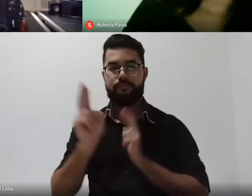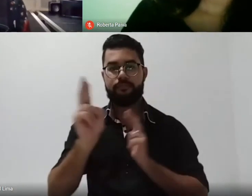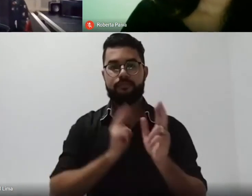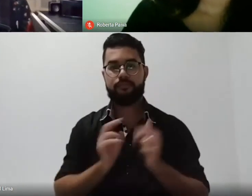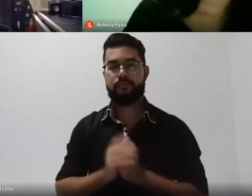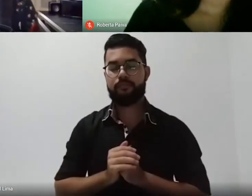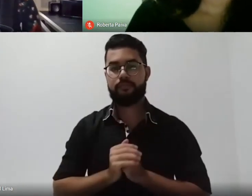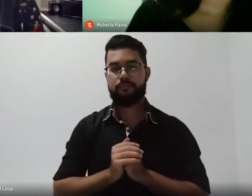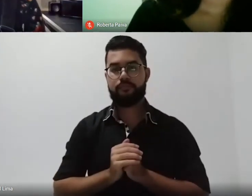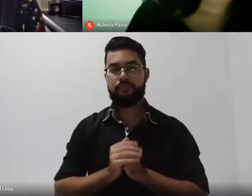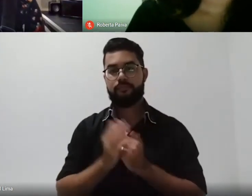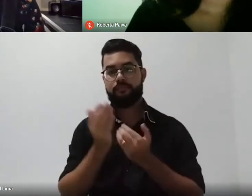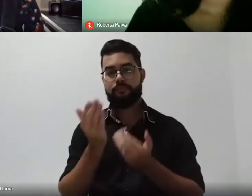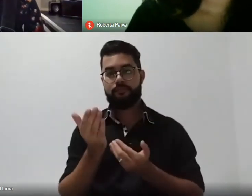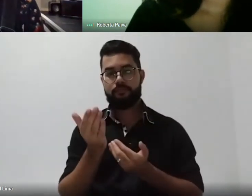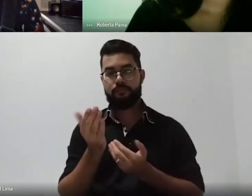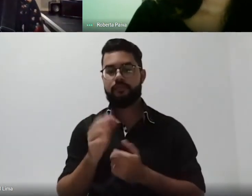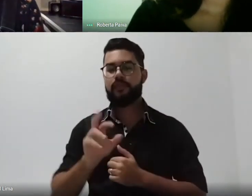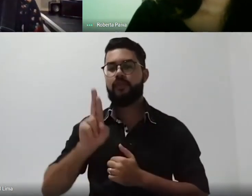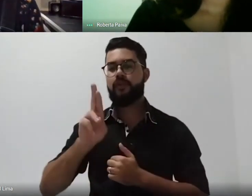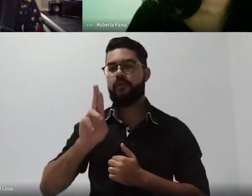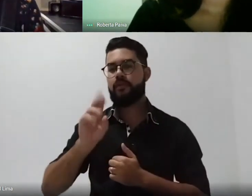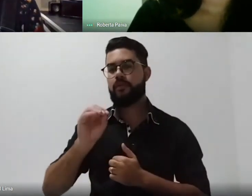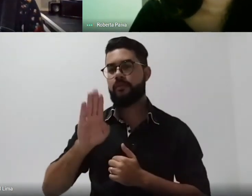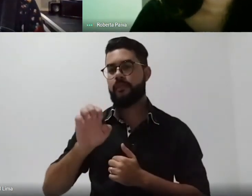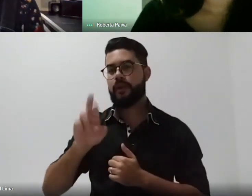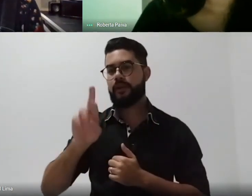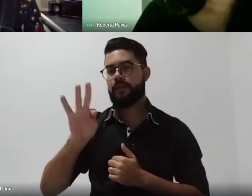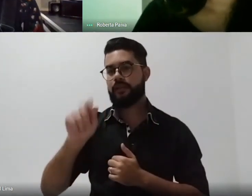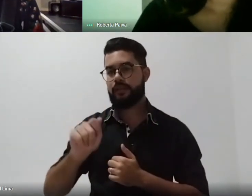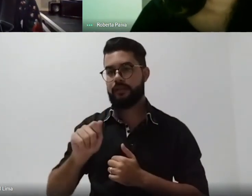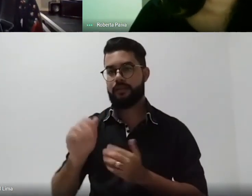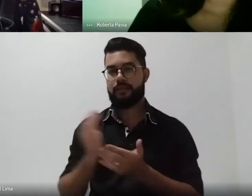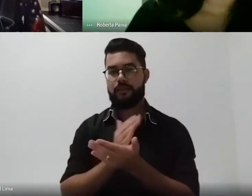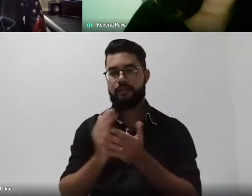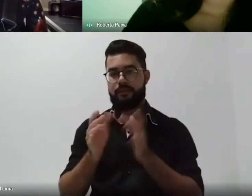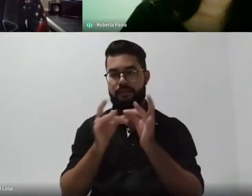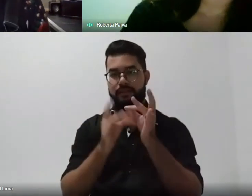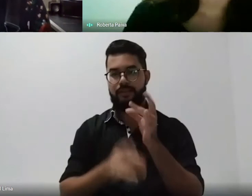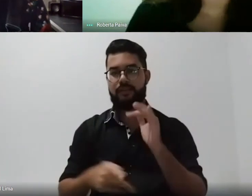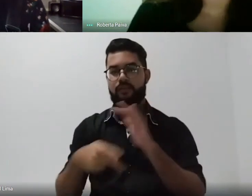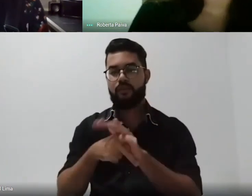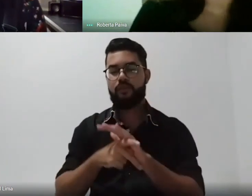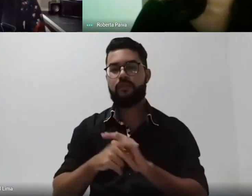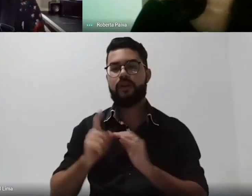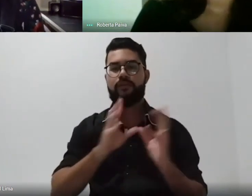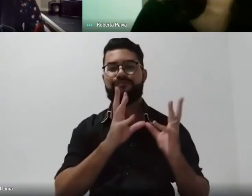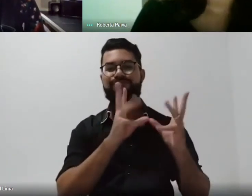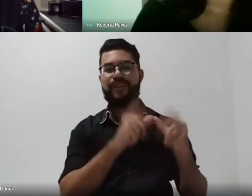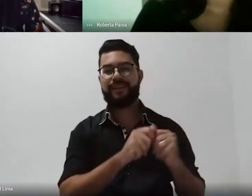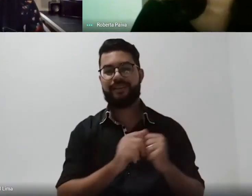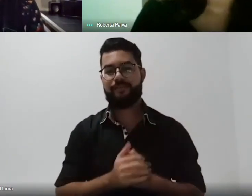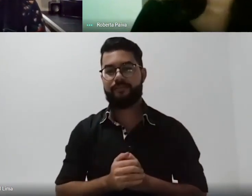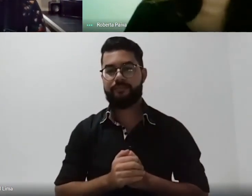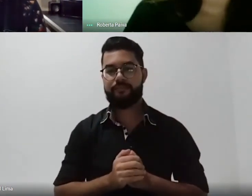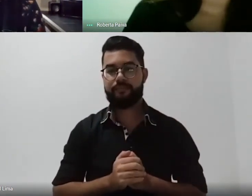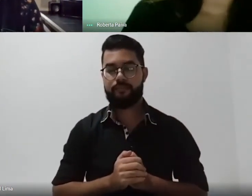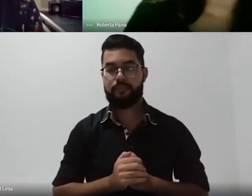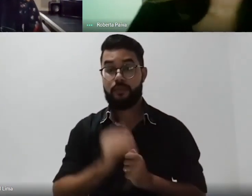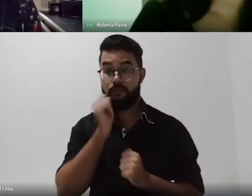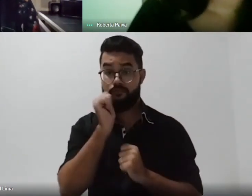agora questionar alguns detalhes de Parklet. Vamos lá. Maria Helena